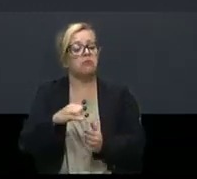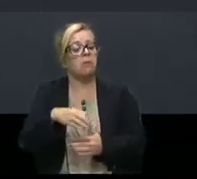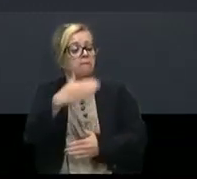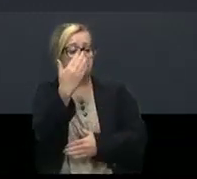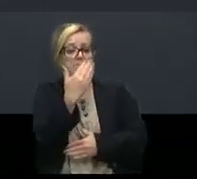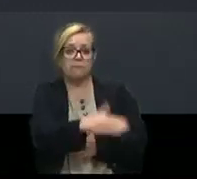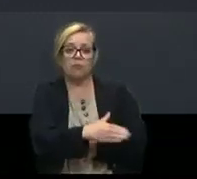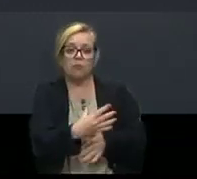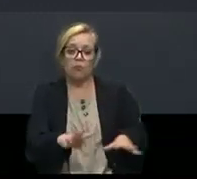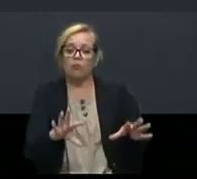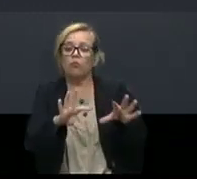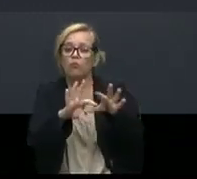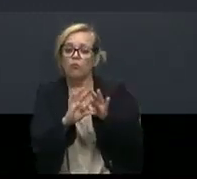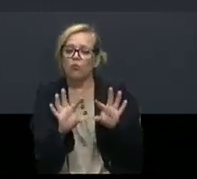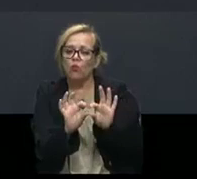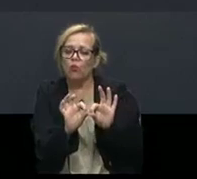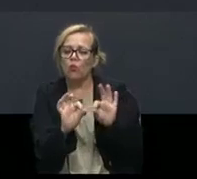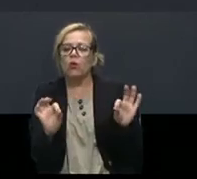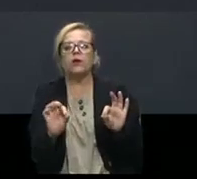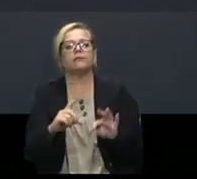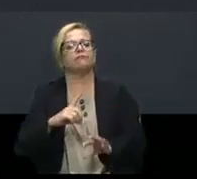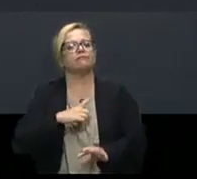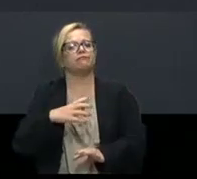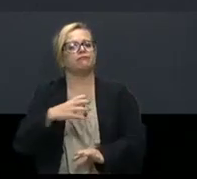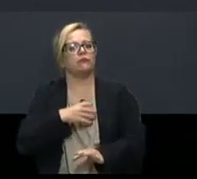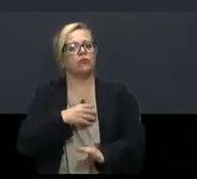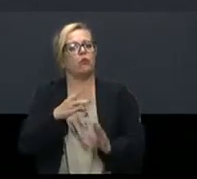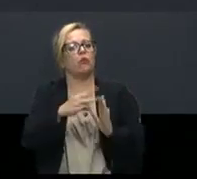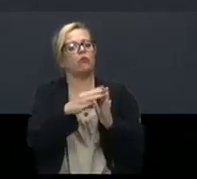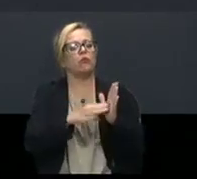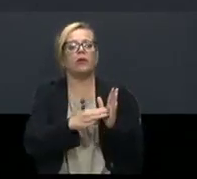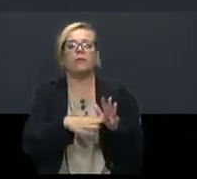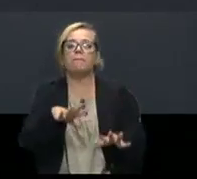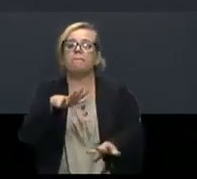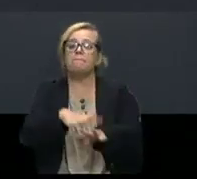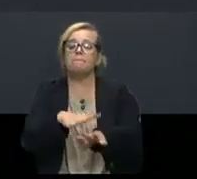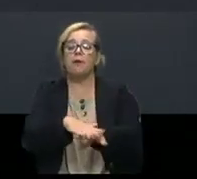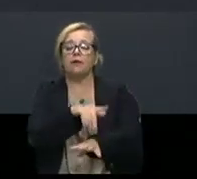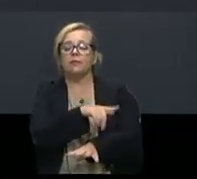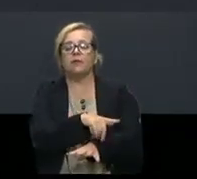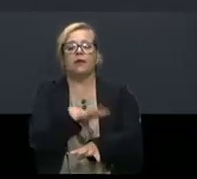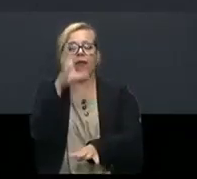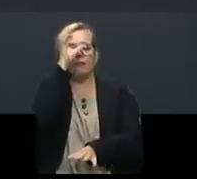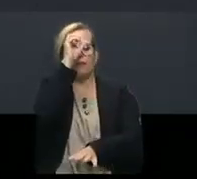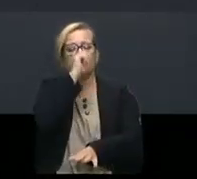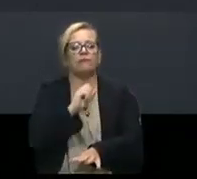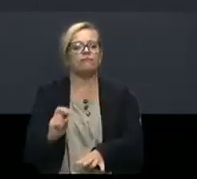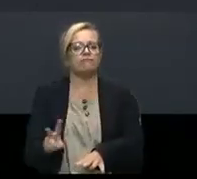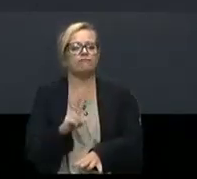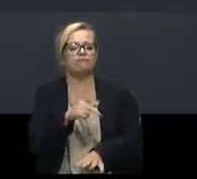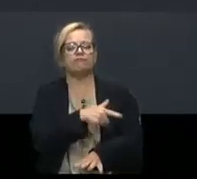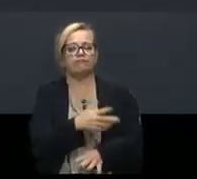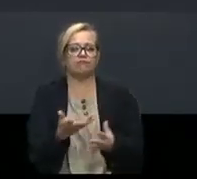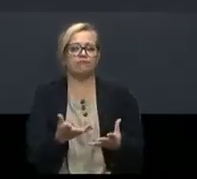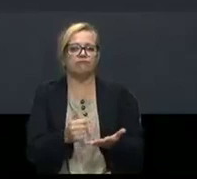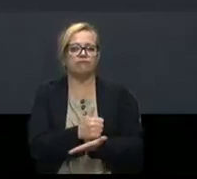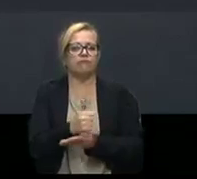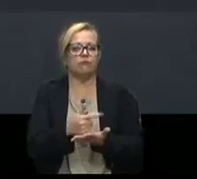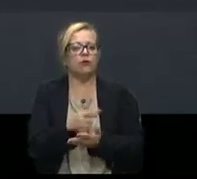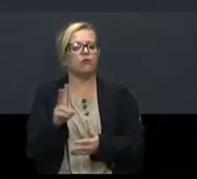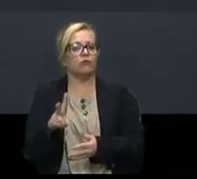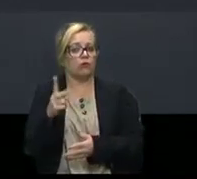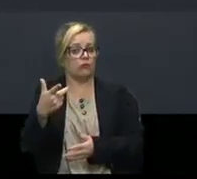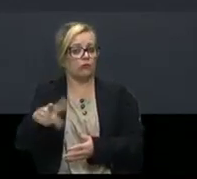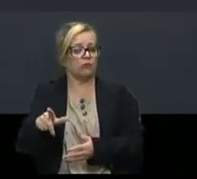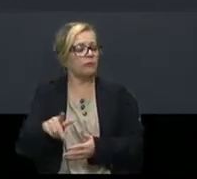uma correlação linear, faz sentido criar um modelo matemático para prever valores de uma variável com base nos valores